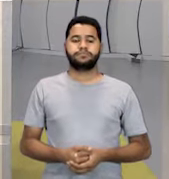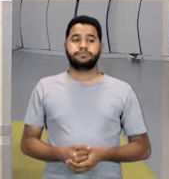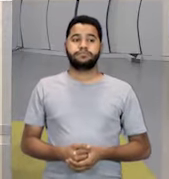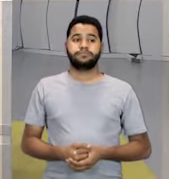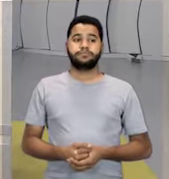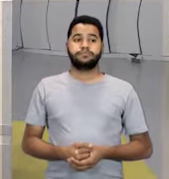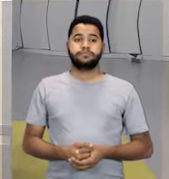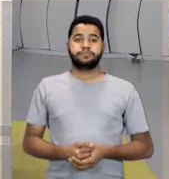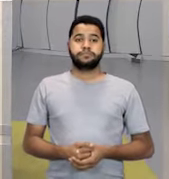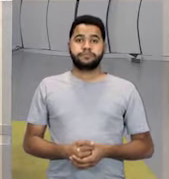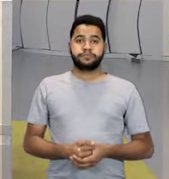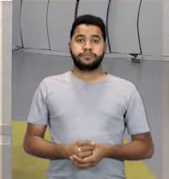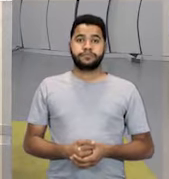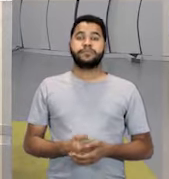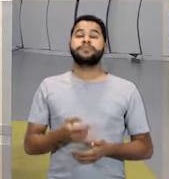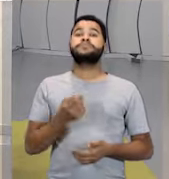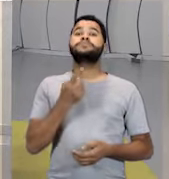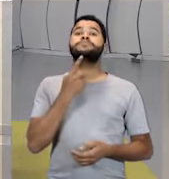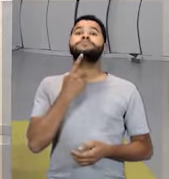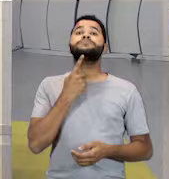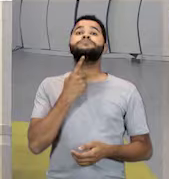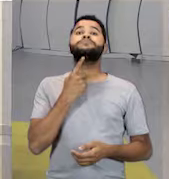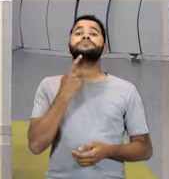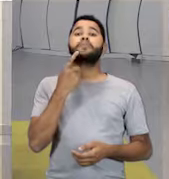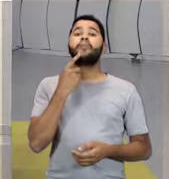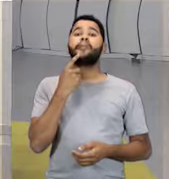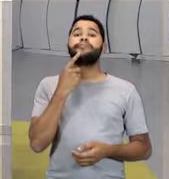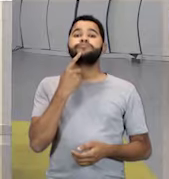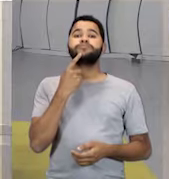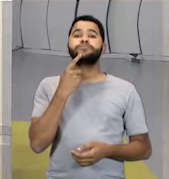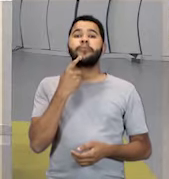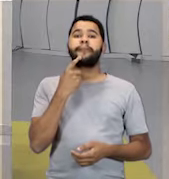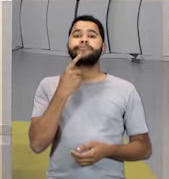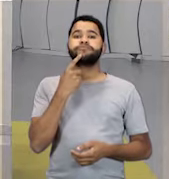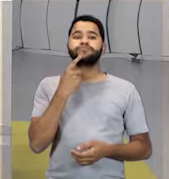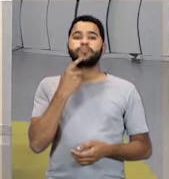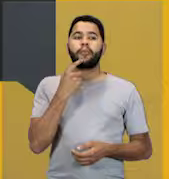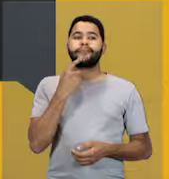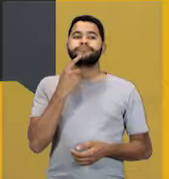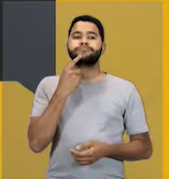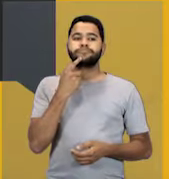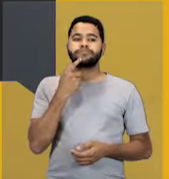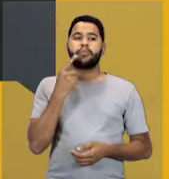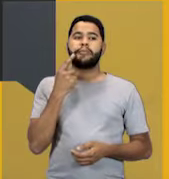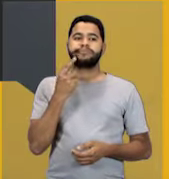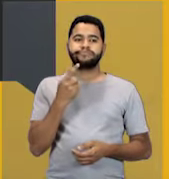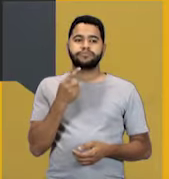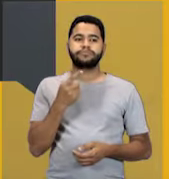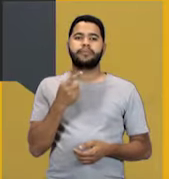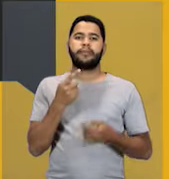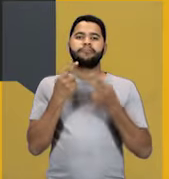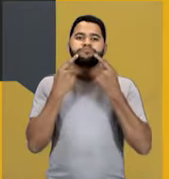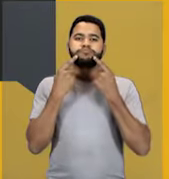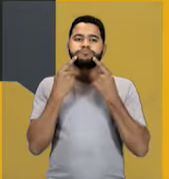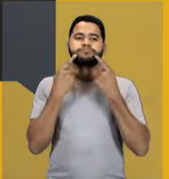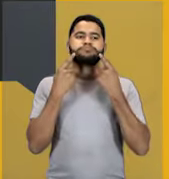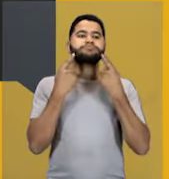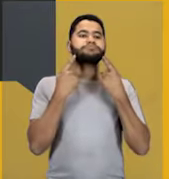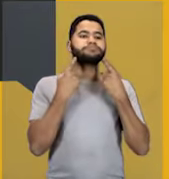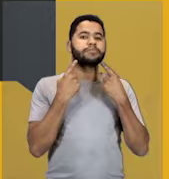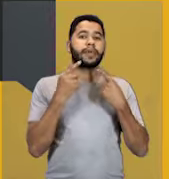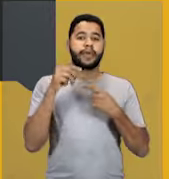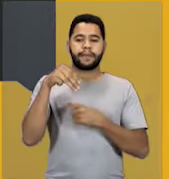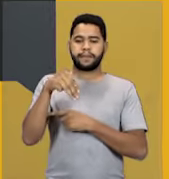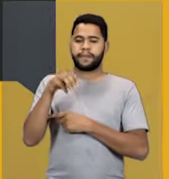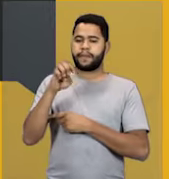A digestão começa na boca. Na boca vão acontecer digestão